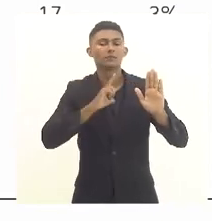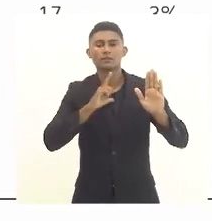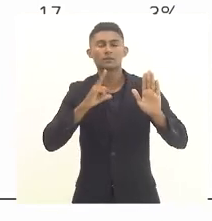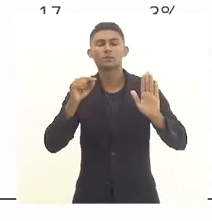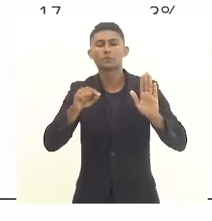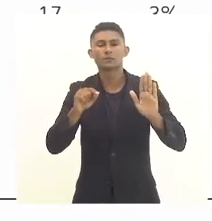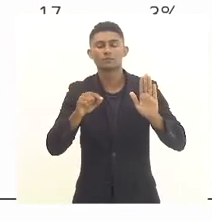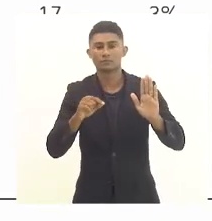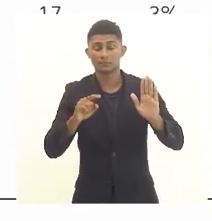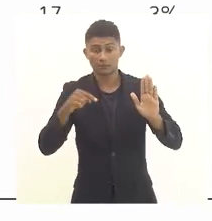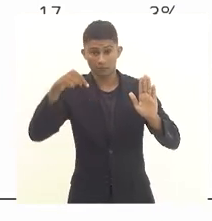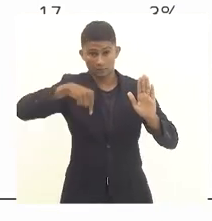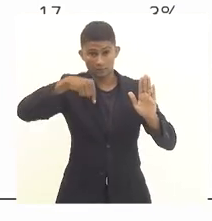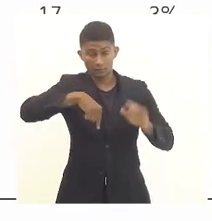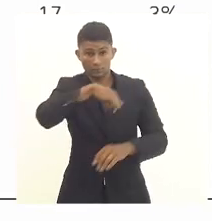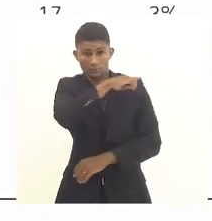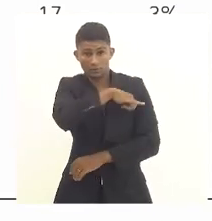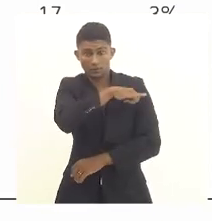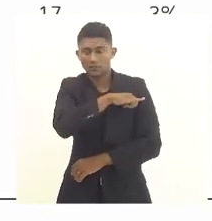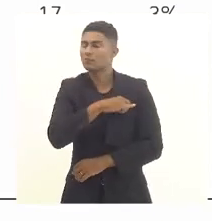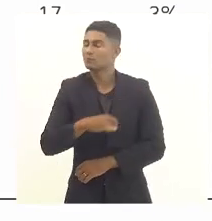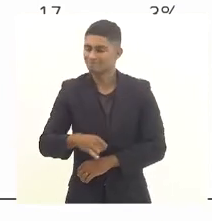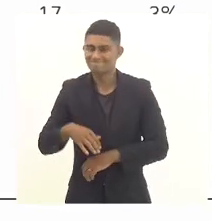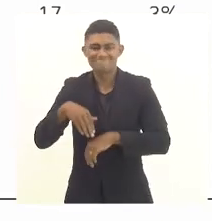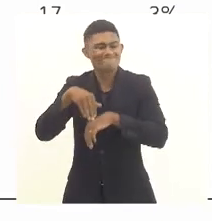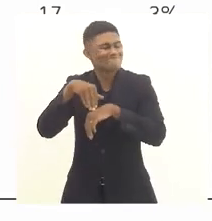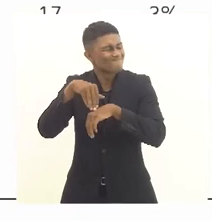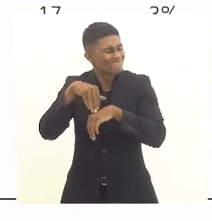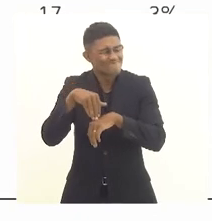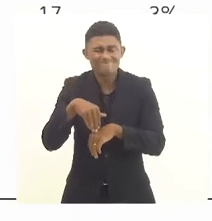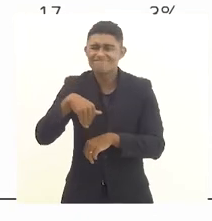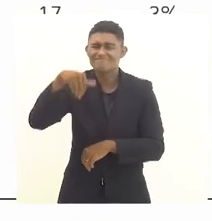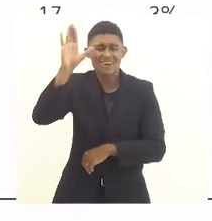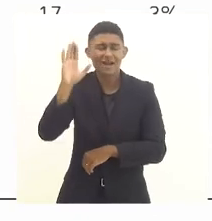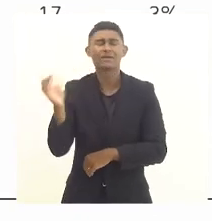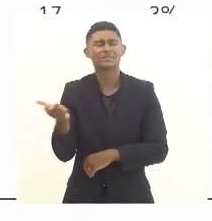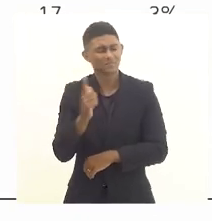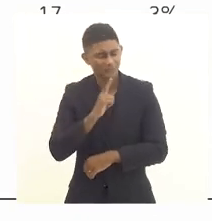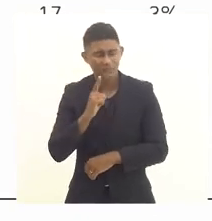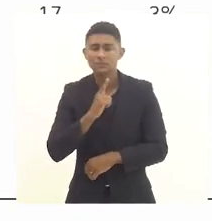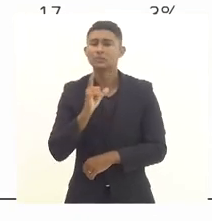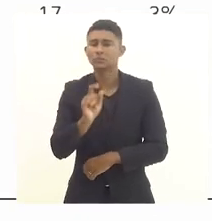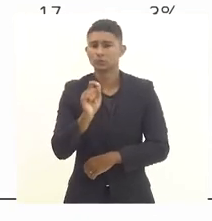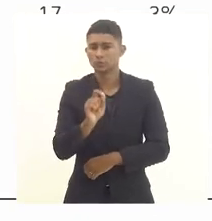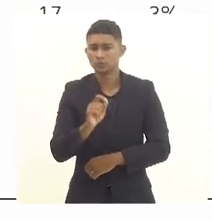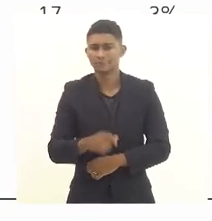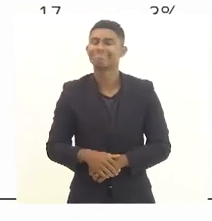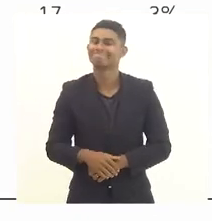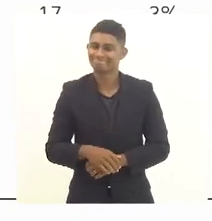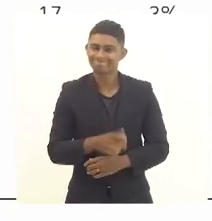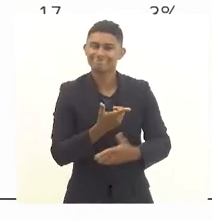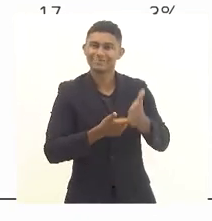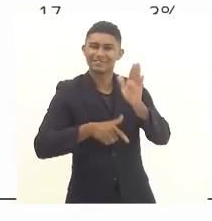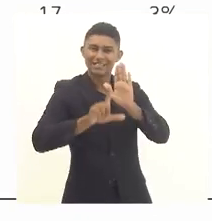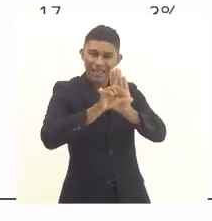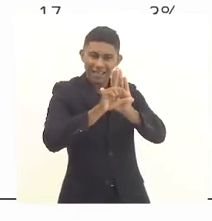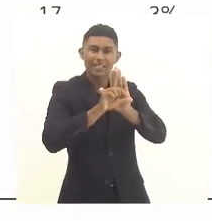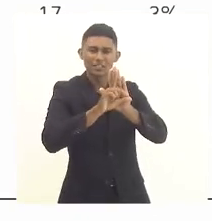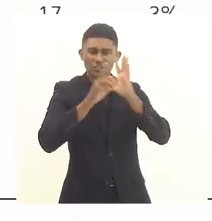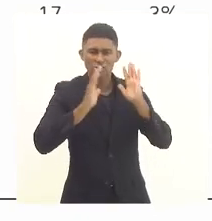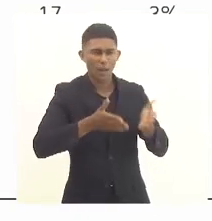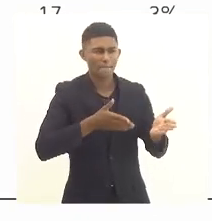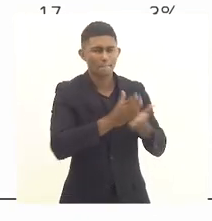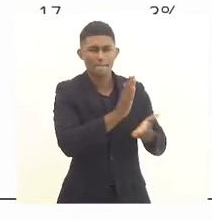Rio de Janeiro hoje é o Estado que mais tem, em números absolutos e relativos, o maior número de leis municipais